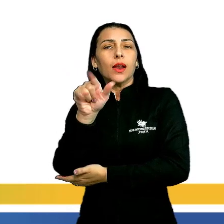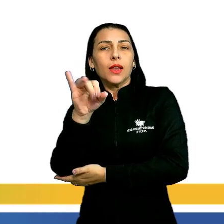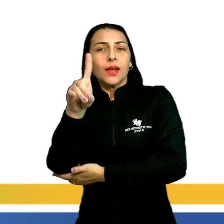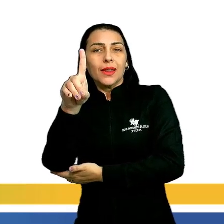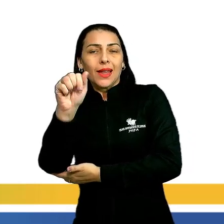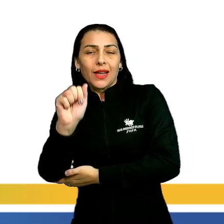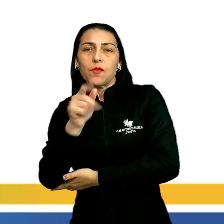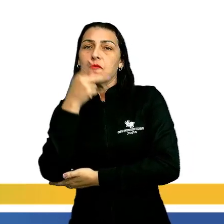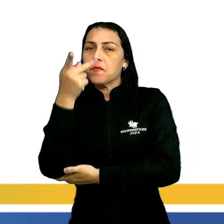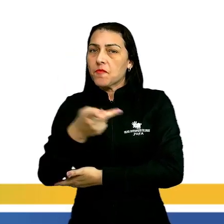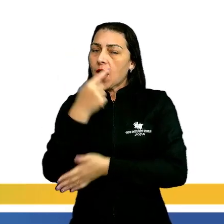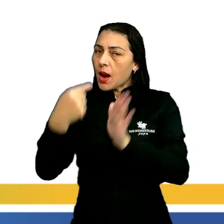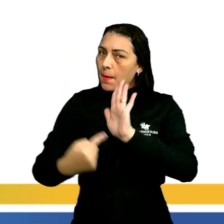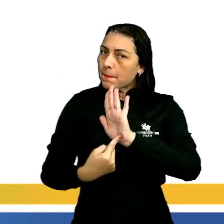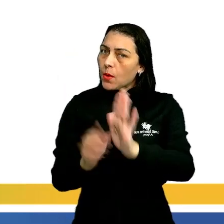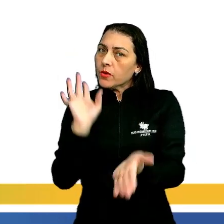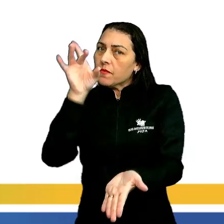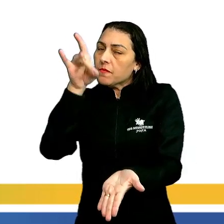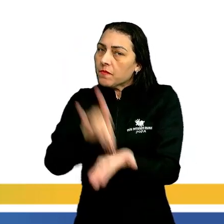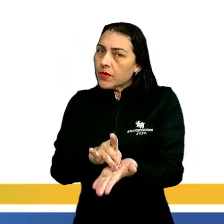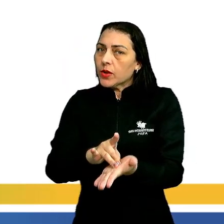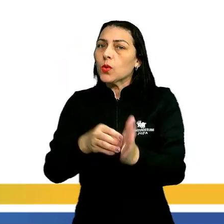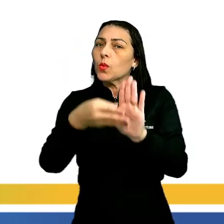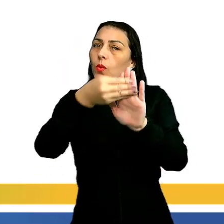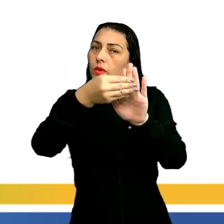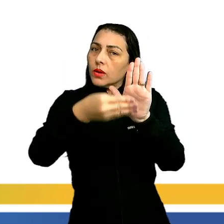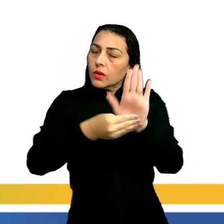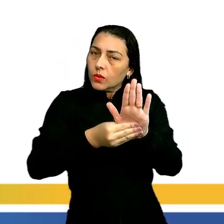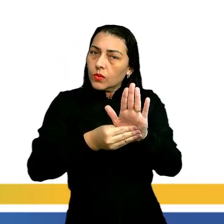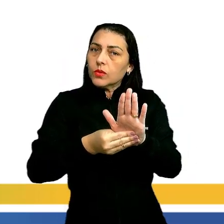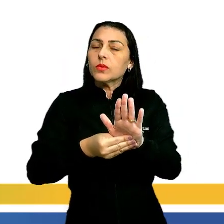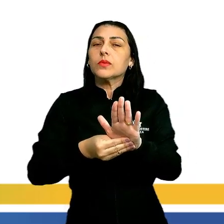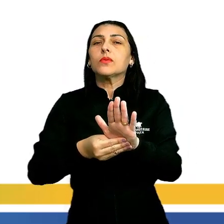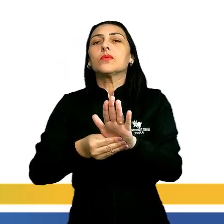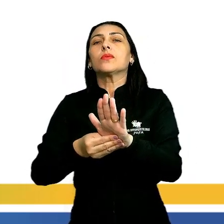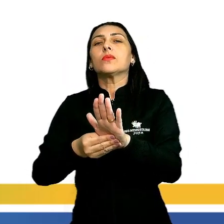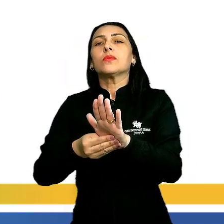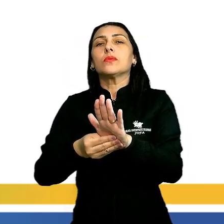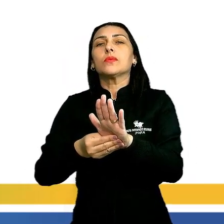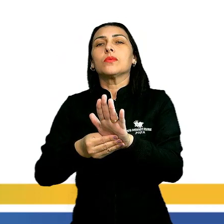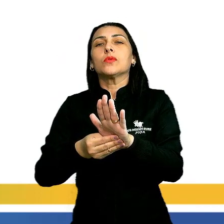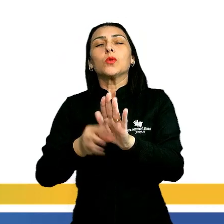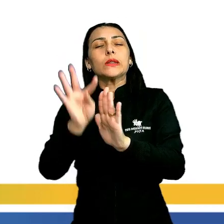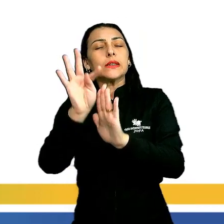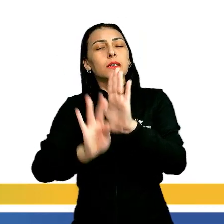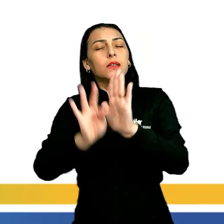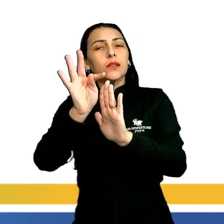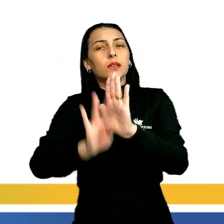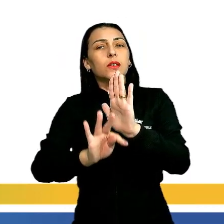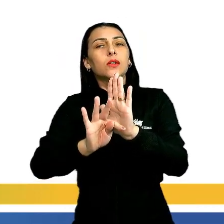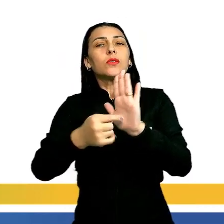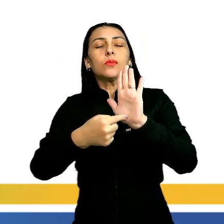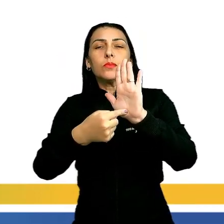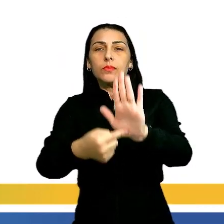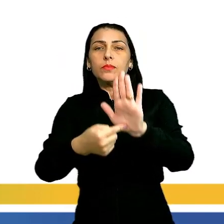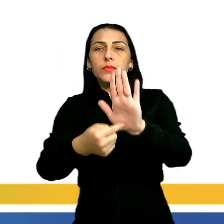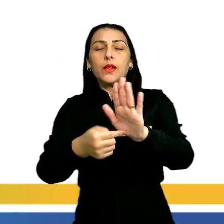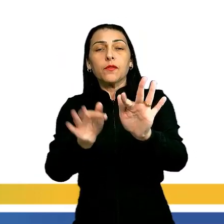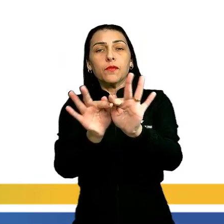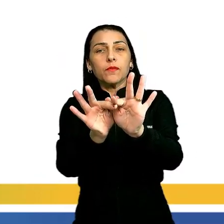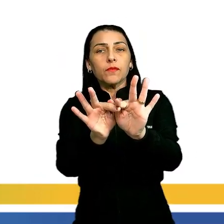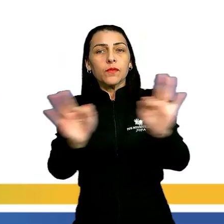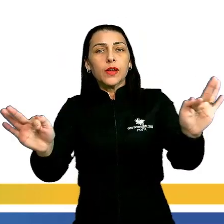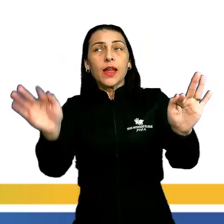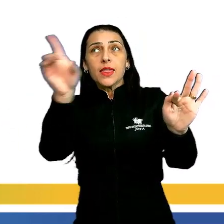que se fala expressa a validade de um conteúdo. Então, como naquele texto que nós colocamos aí, naquela